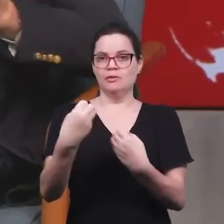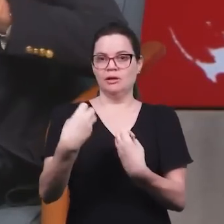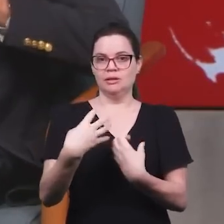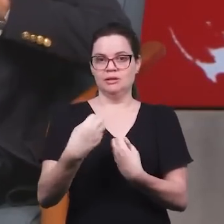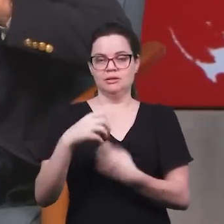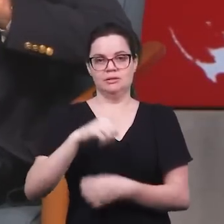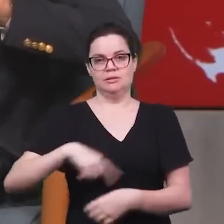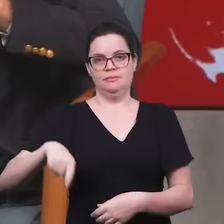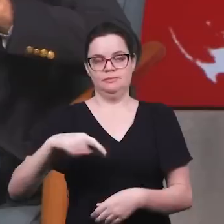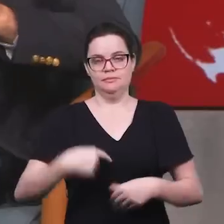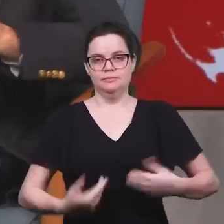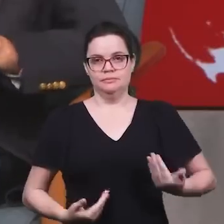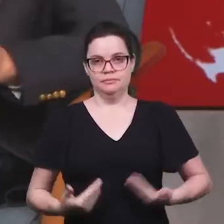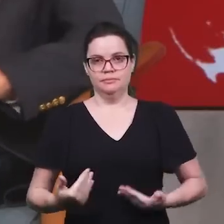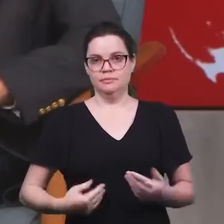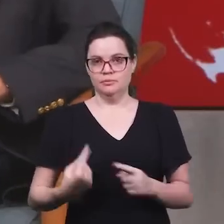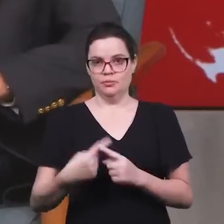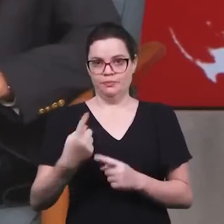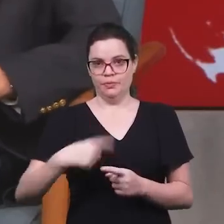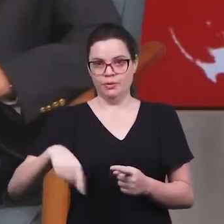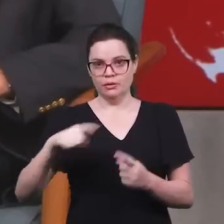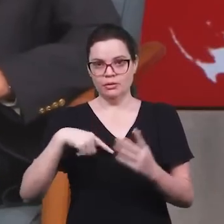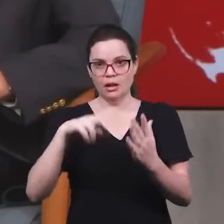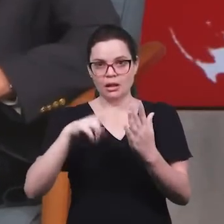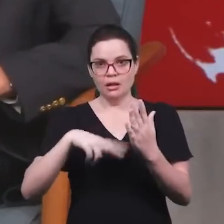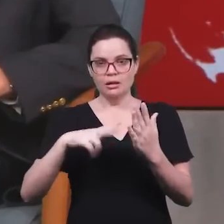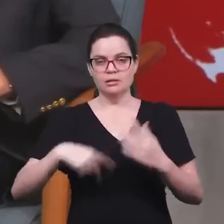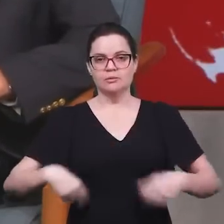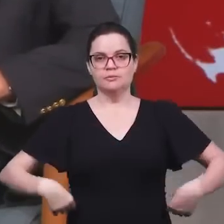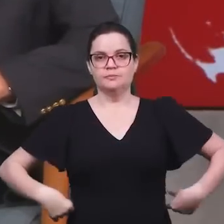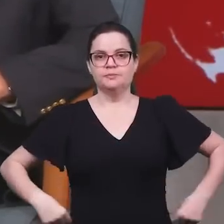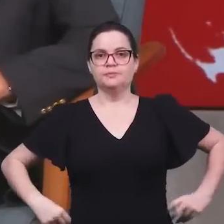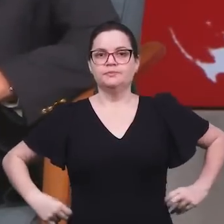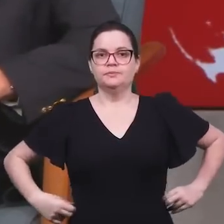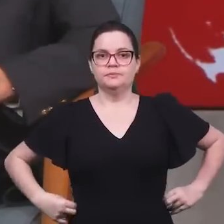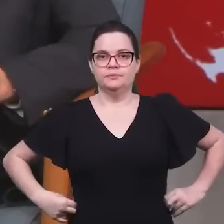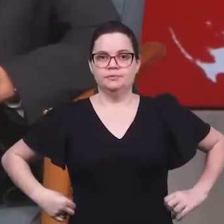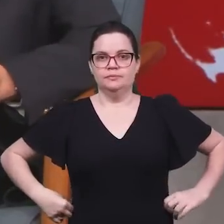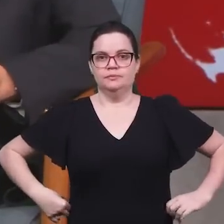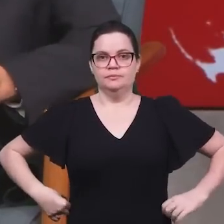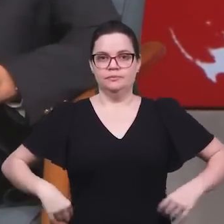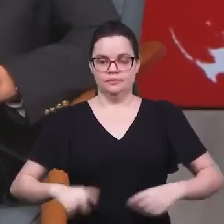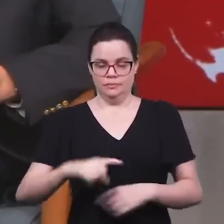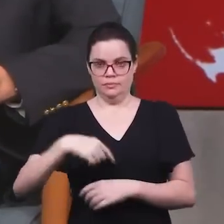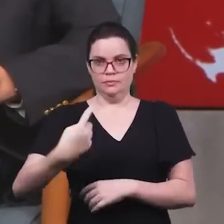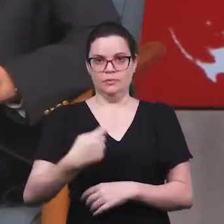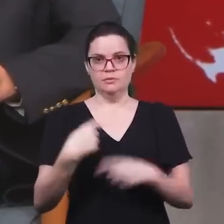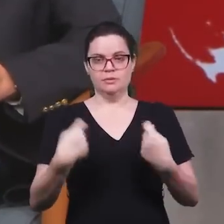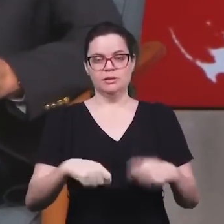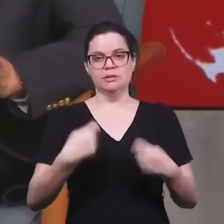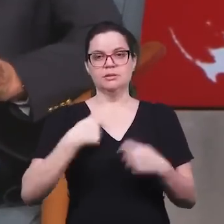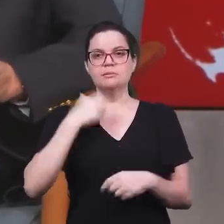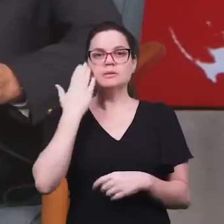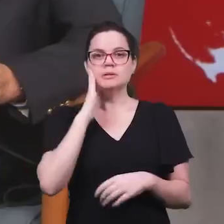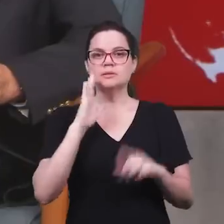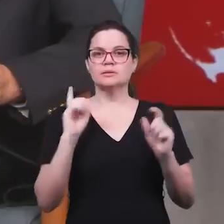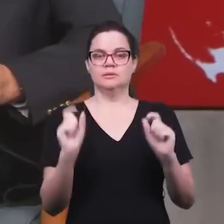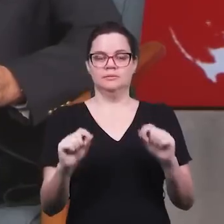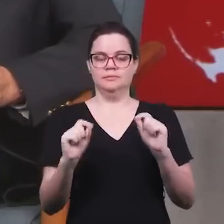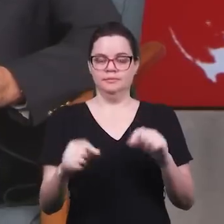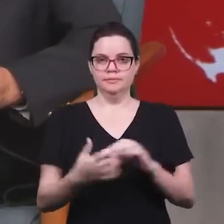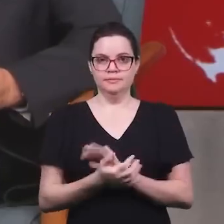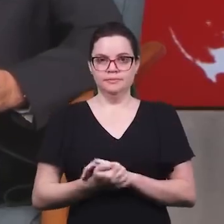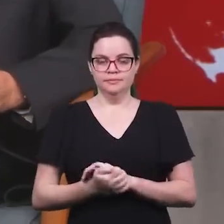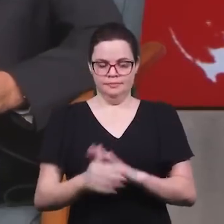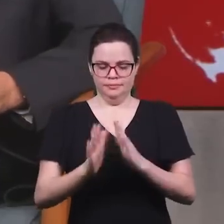quando nós olhamos a Bíblia, nós temos que entender, na Bíblia, a Bíblia não é um livro